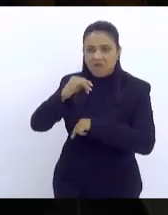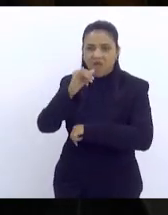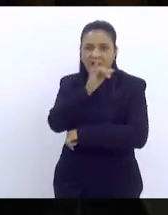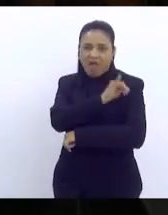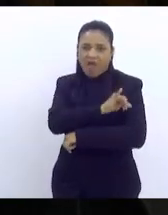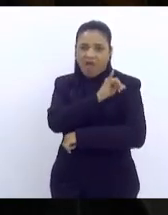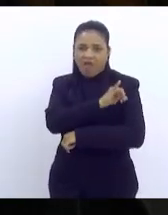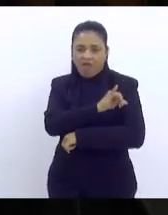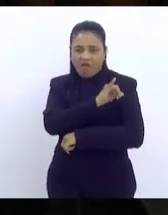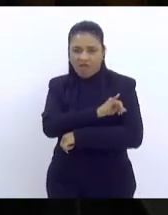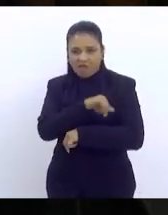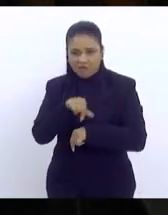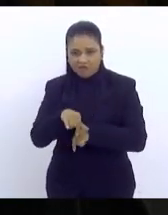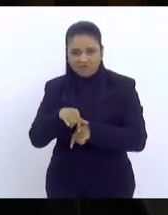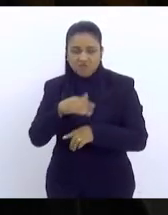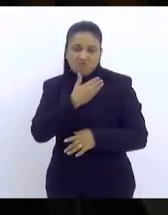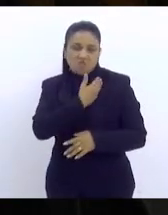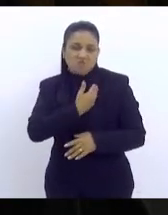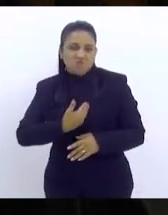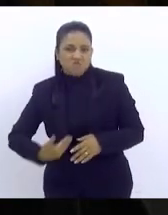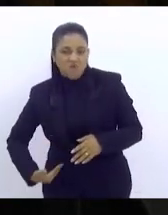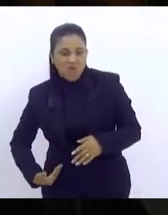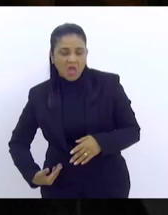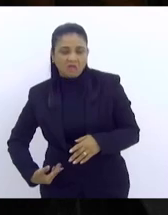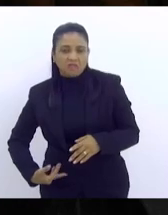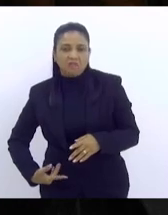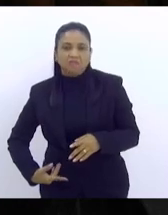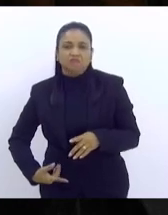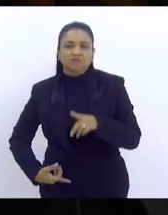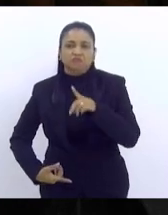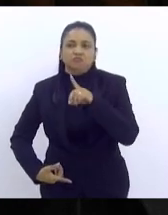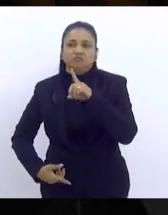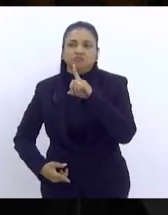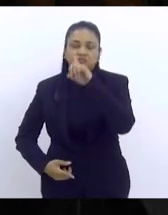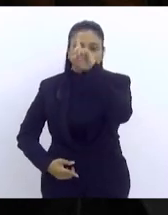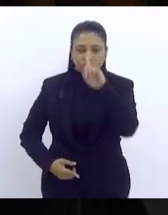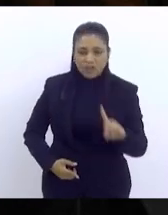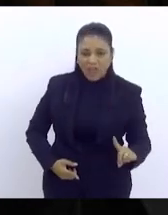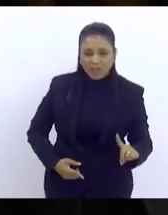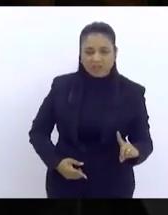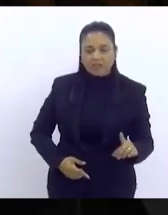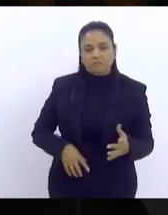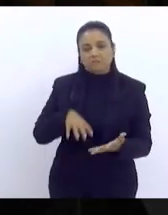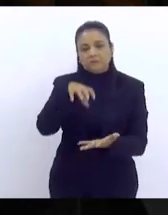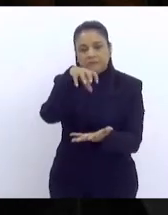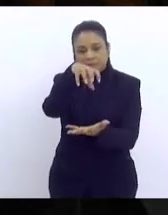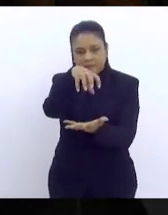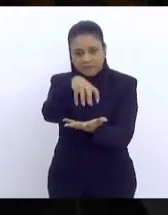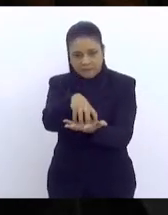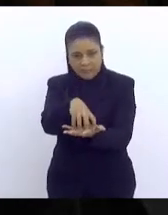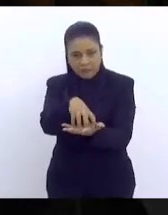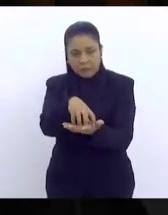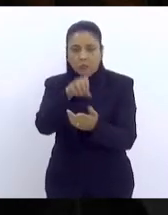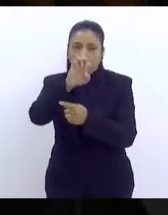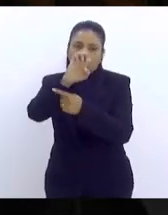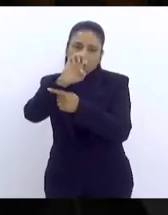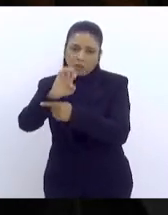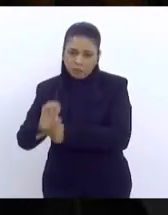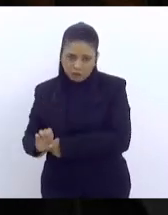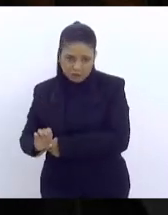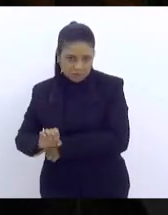quer seja em governos de direita de centro ou de